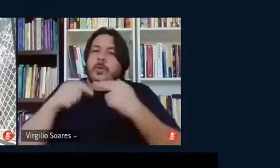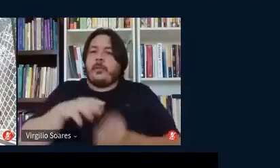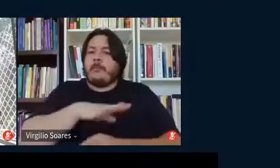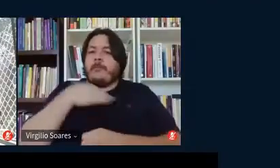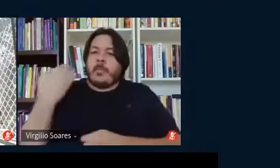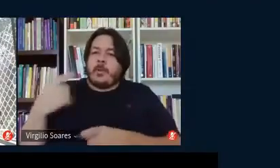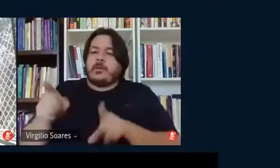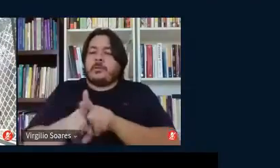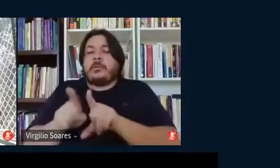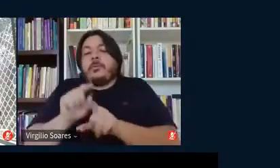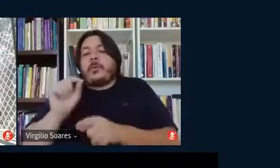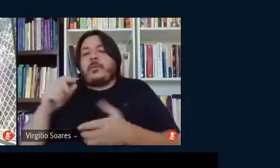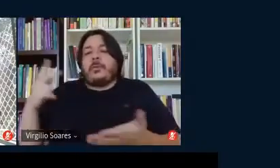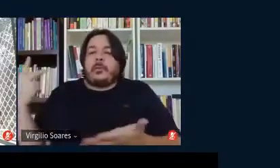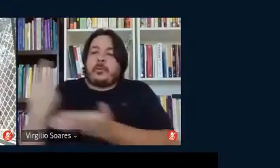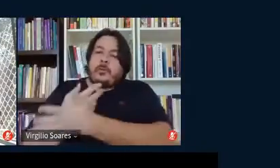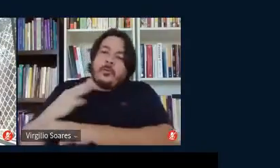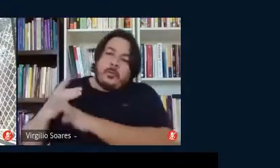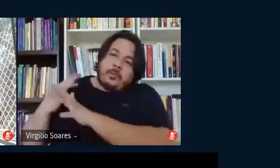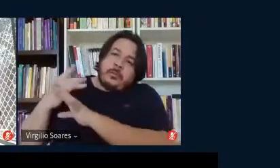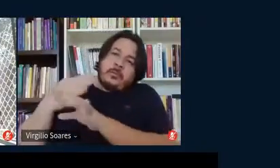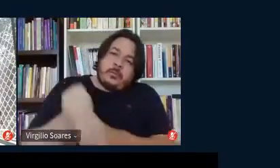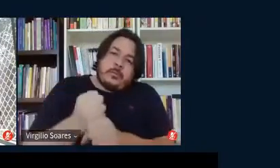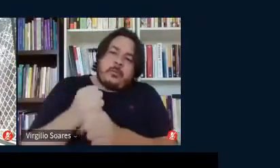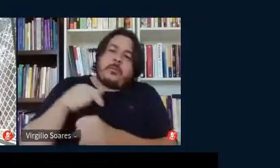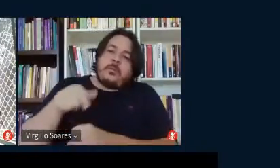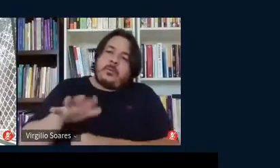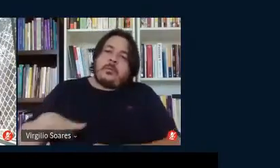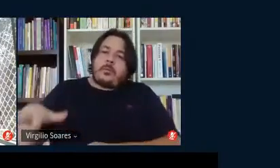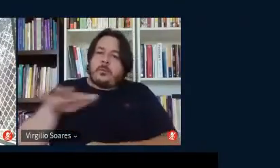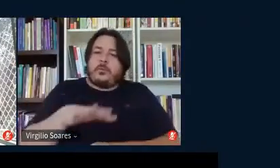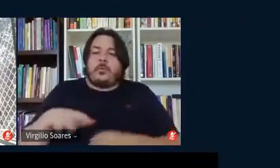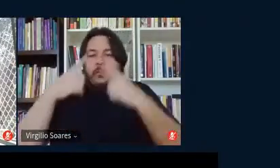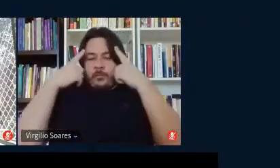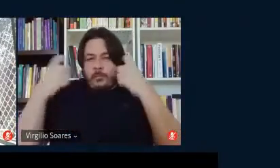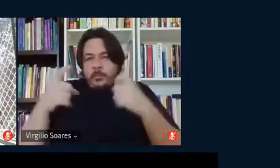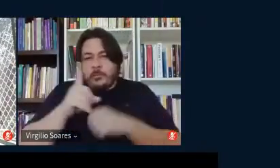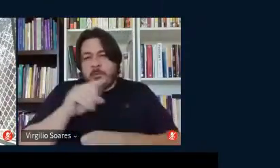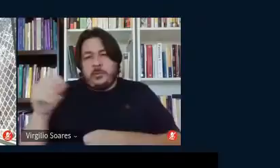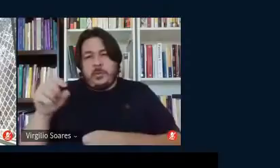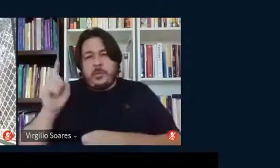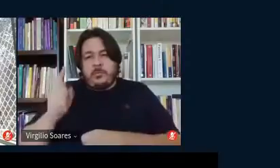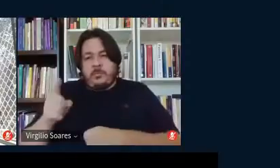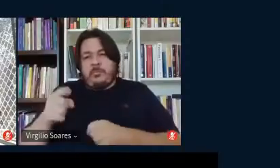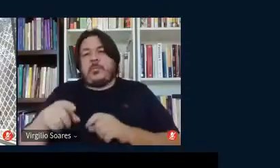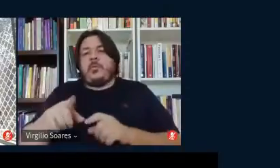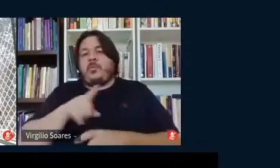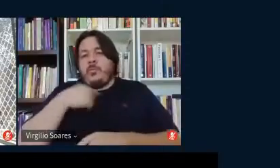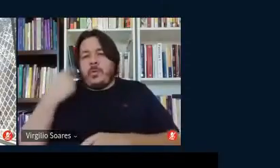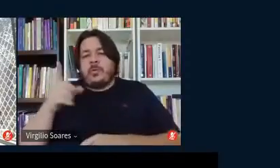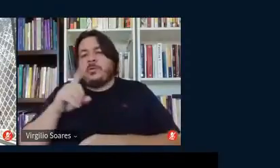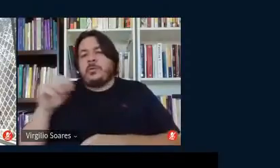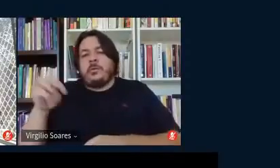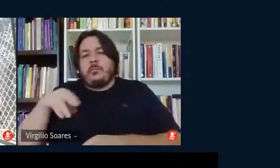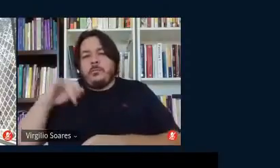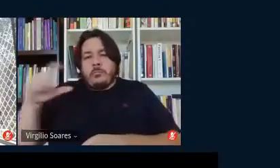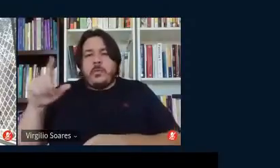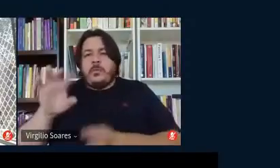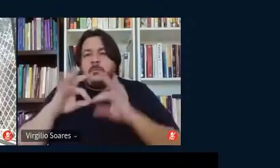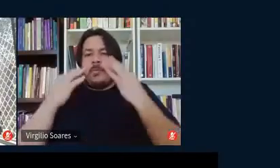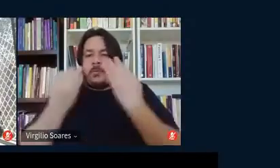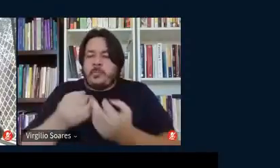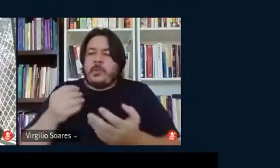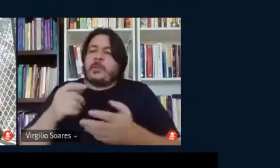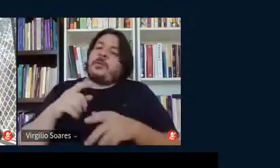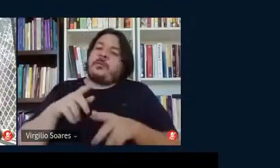tem acontecido com, né, as vítimas, mais de 100 mil mortes, mais de 100 mil famílias que perderam seus entes